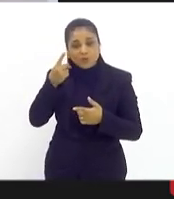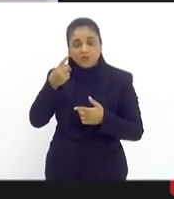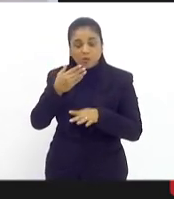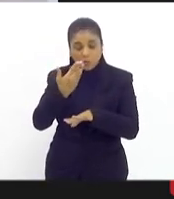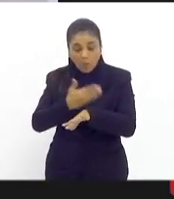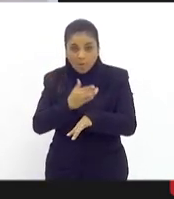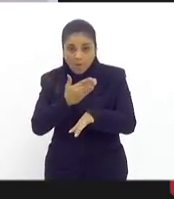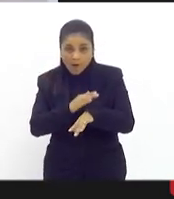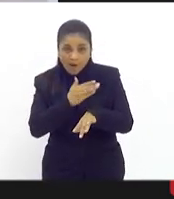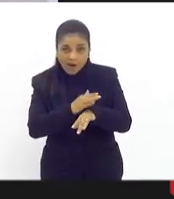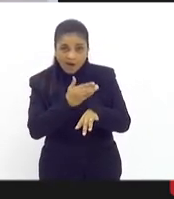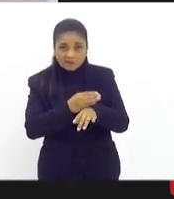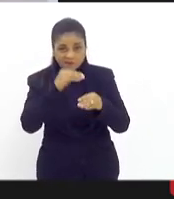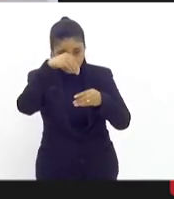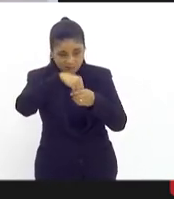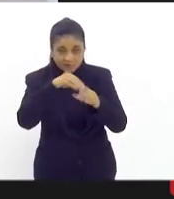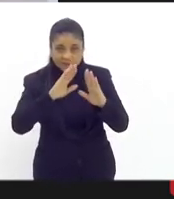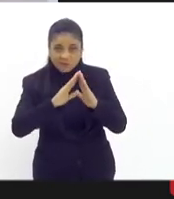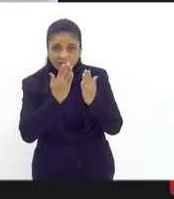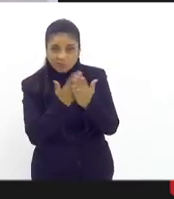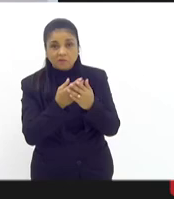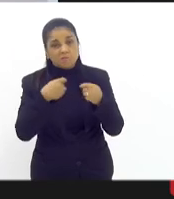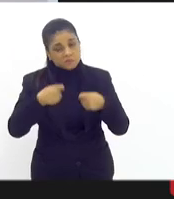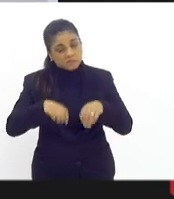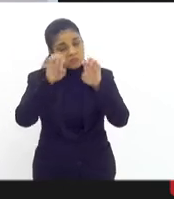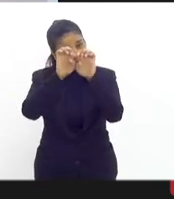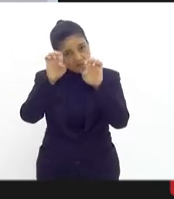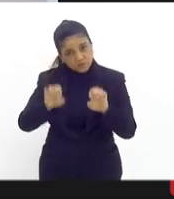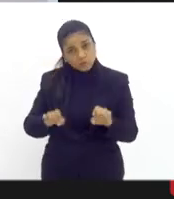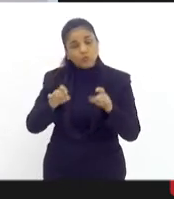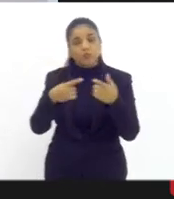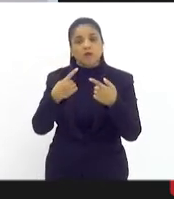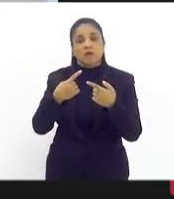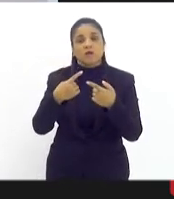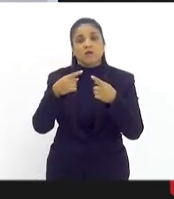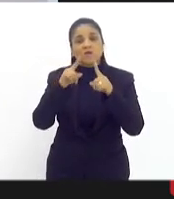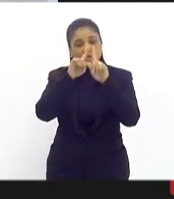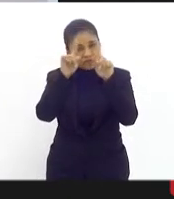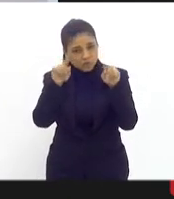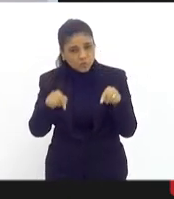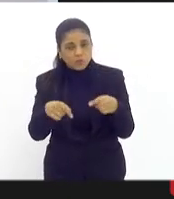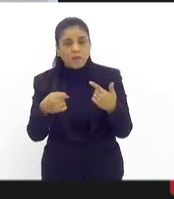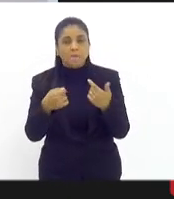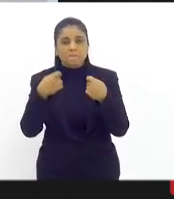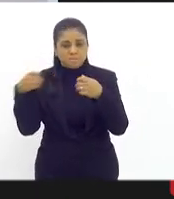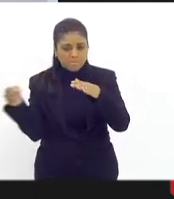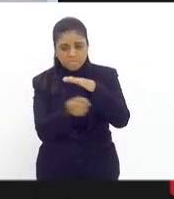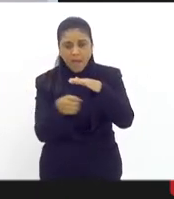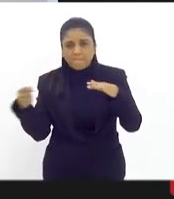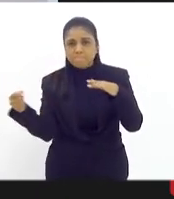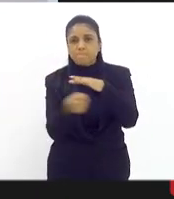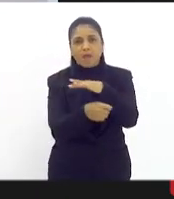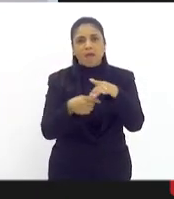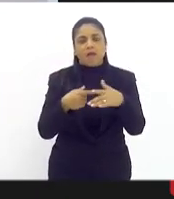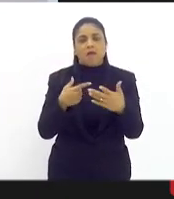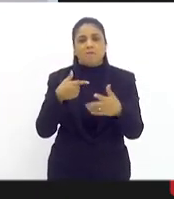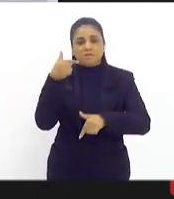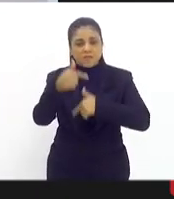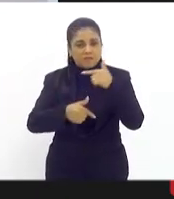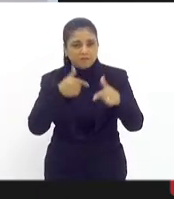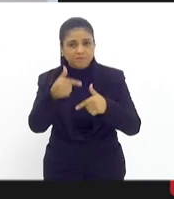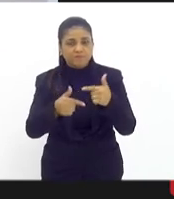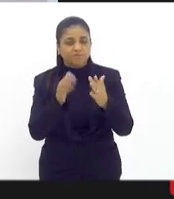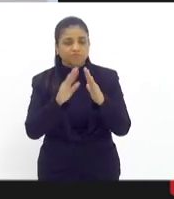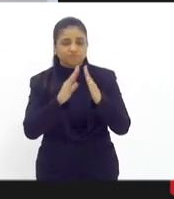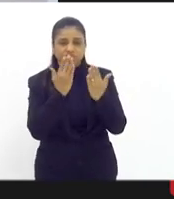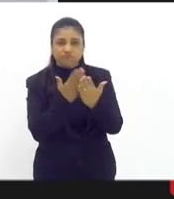escola, a gente precisa, sim, de infraestrutura, de funcionário, de uma escola plena, né? Uma escola funcionando efetivamente, não uma escola que está o